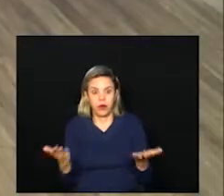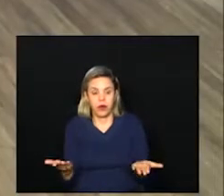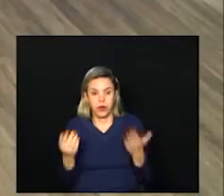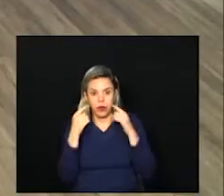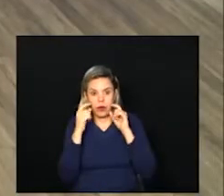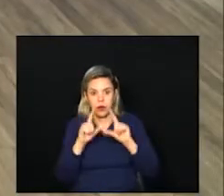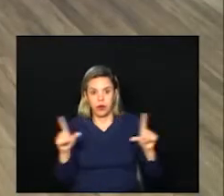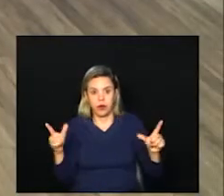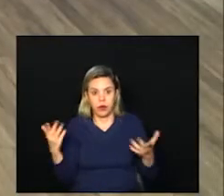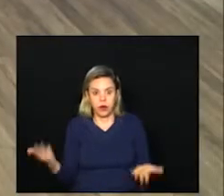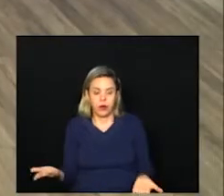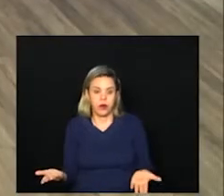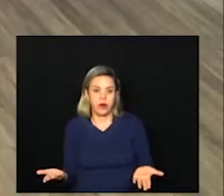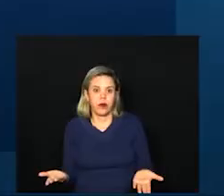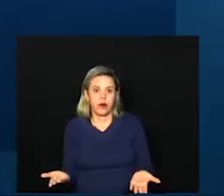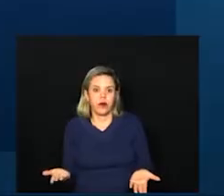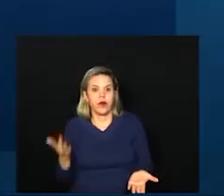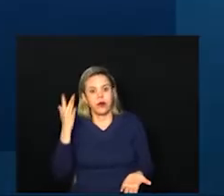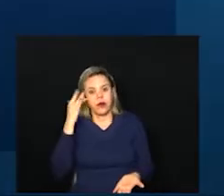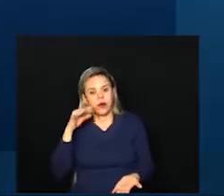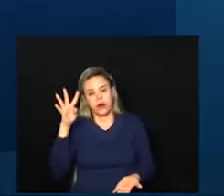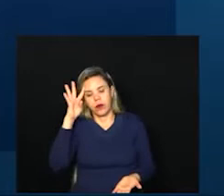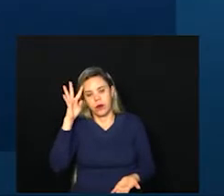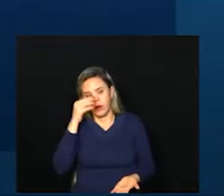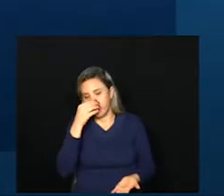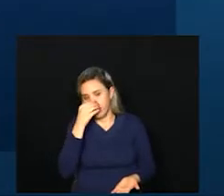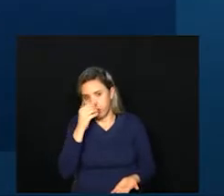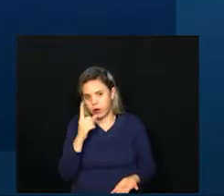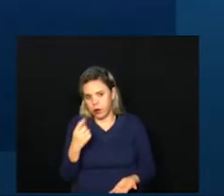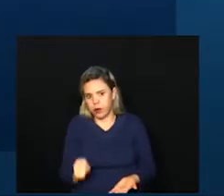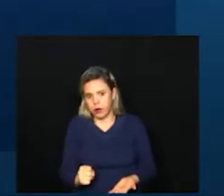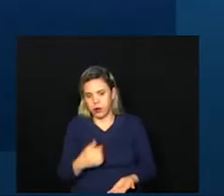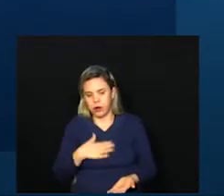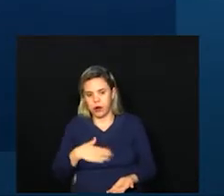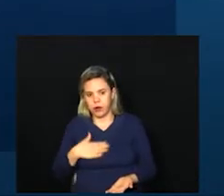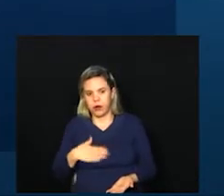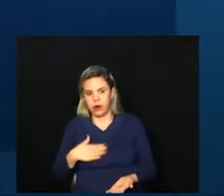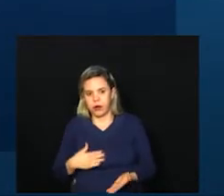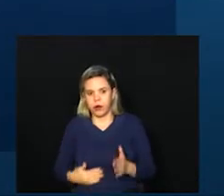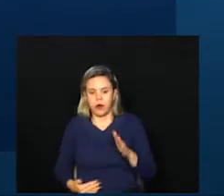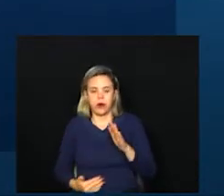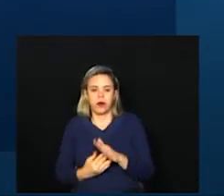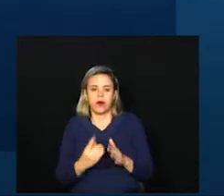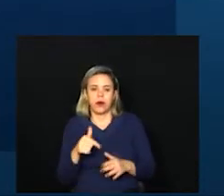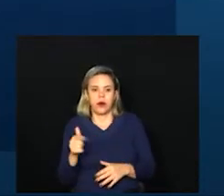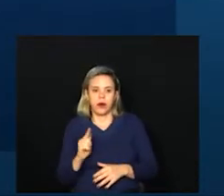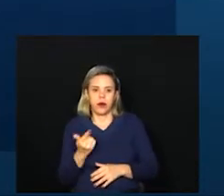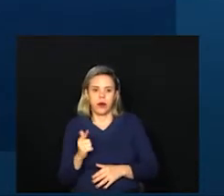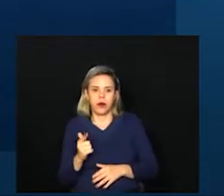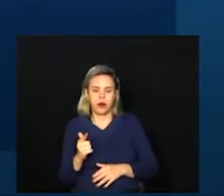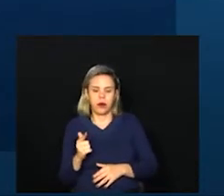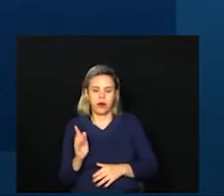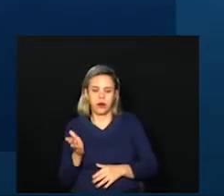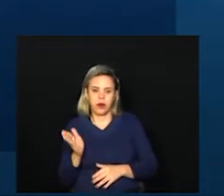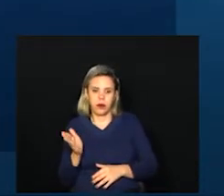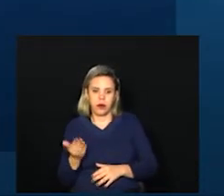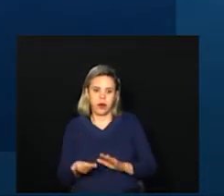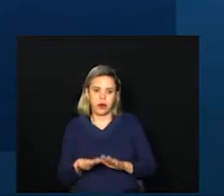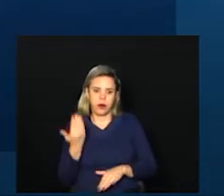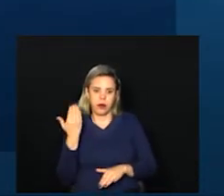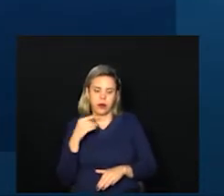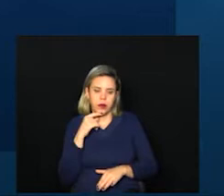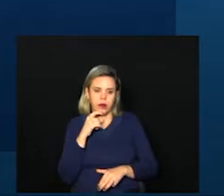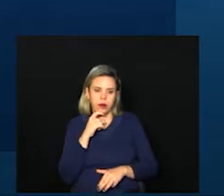minha tela. Então, olha só, amanhã, quarta-feira, 18 de agosto, mínima de 17, que já é alta para